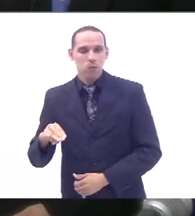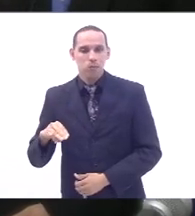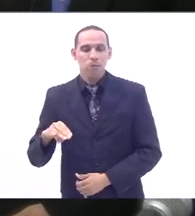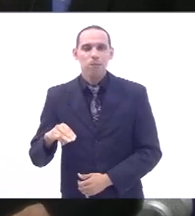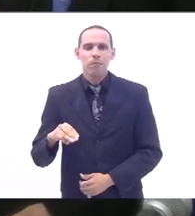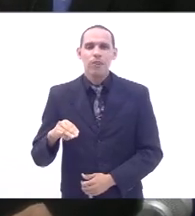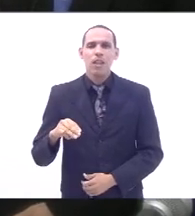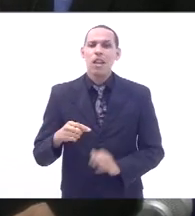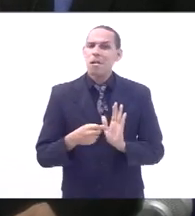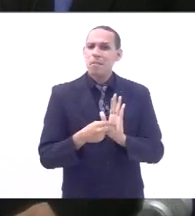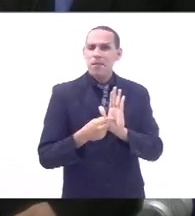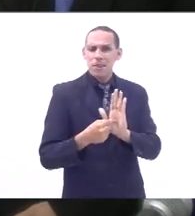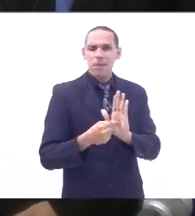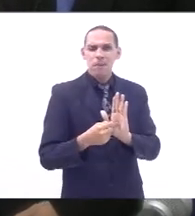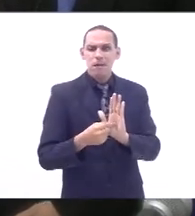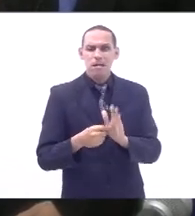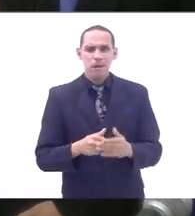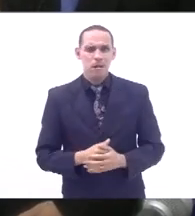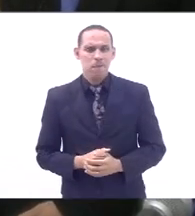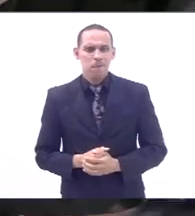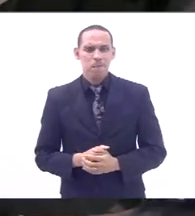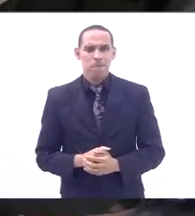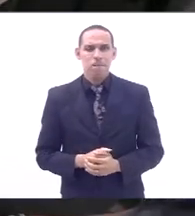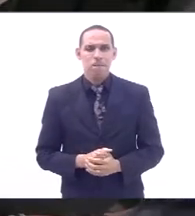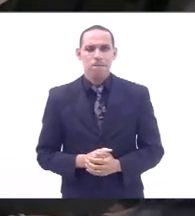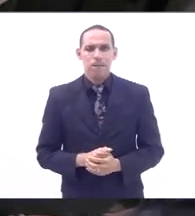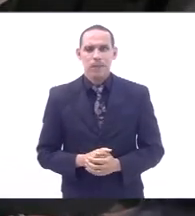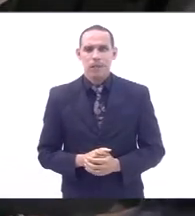fazer uma apresentação.